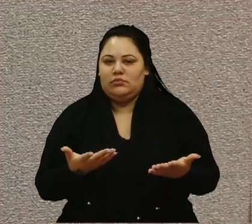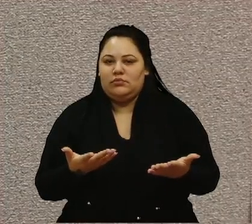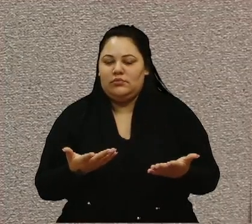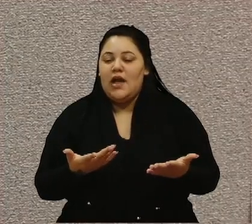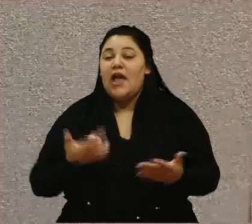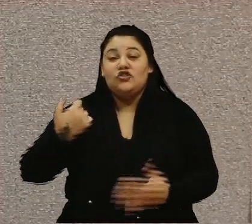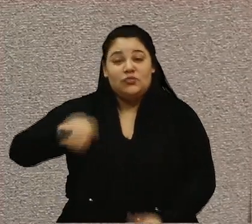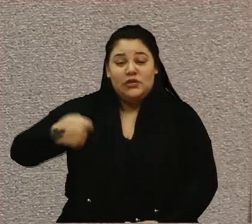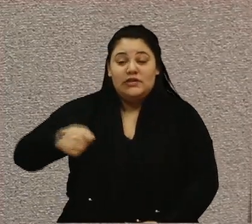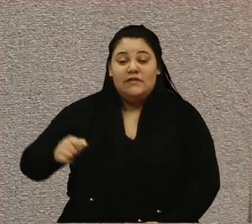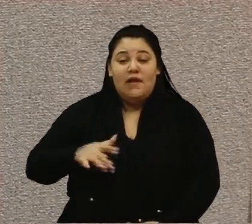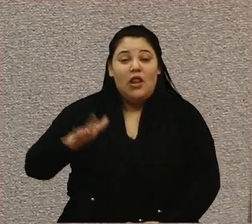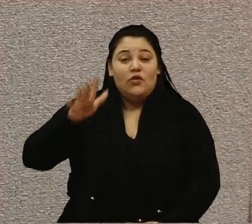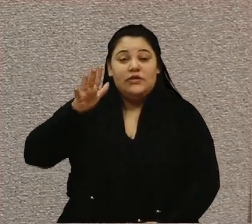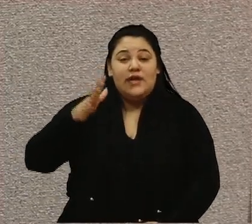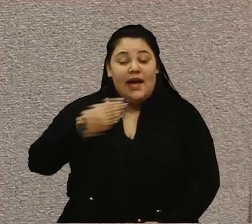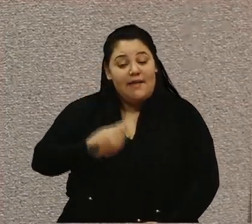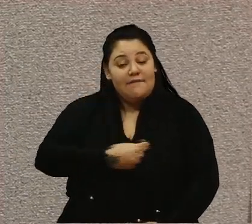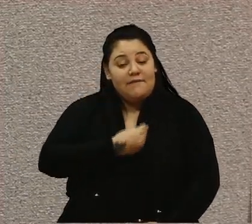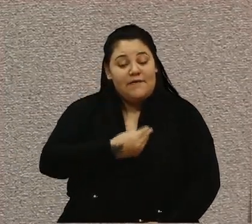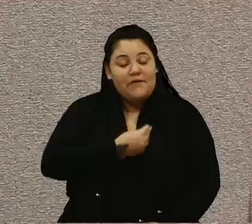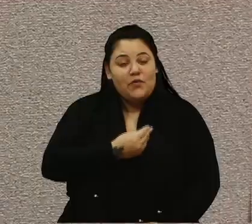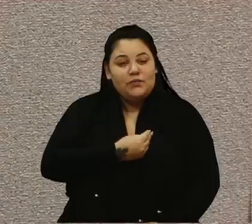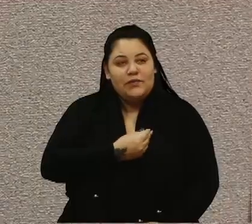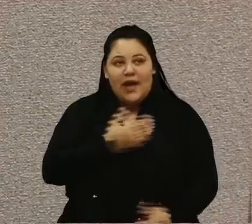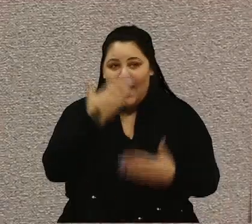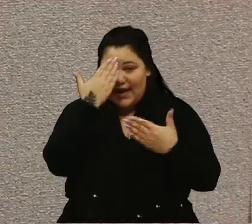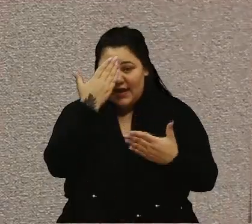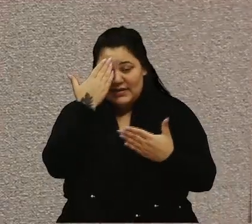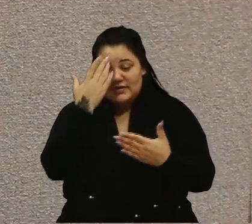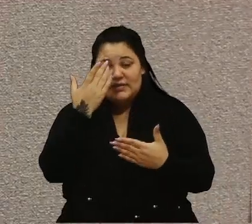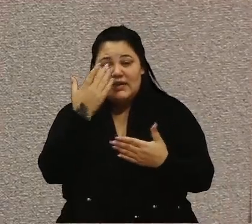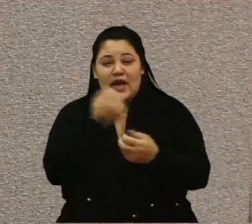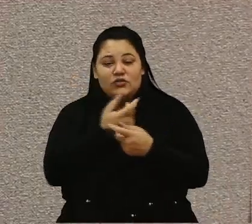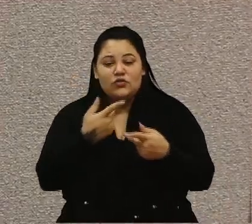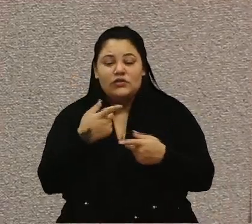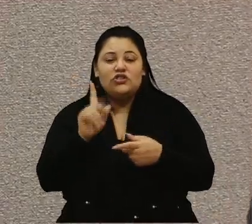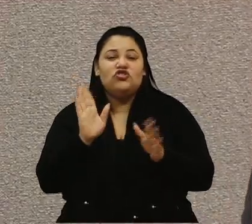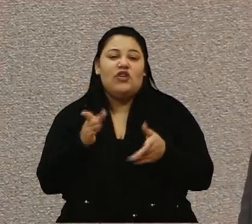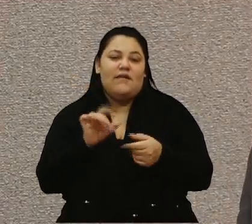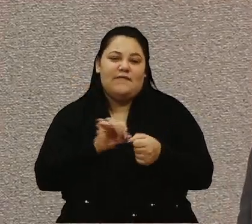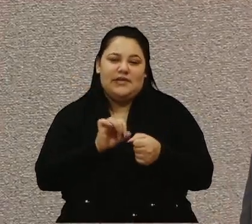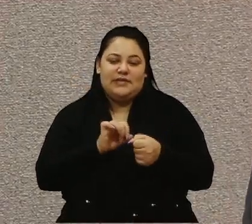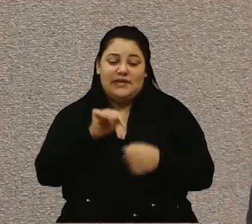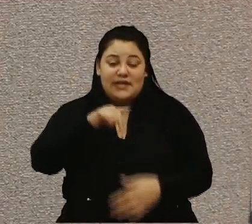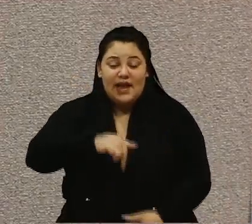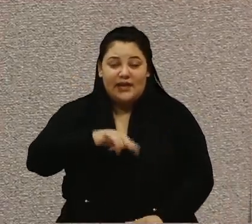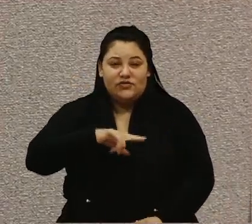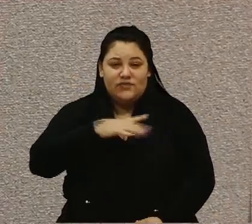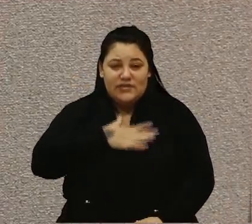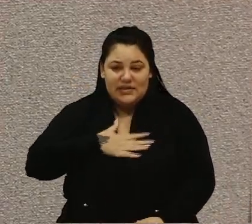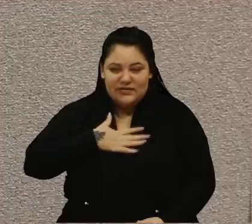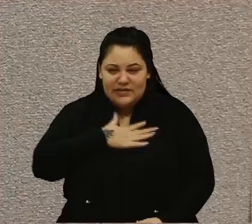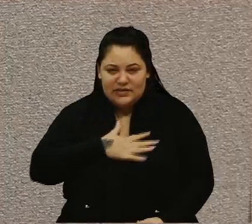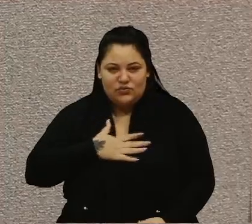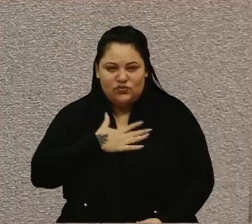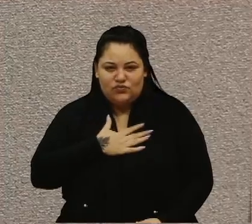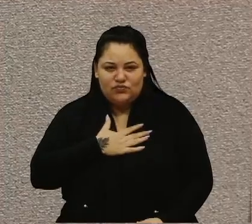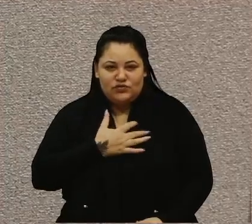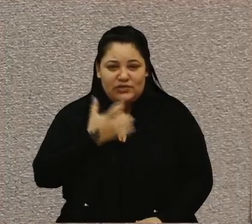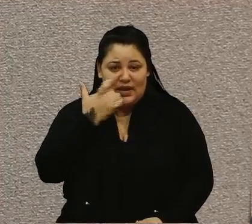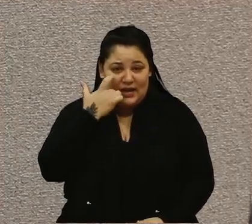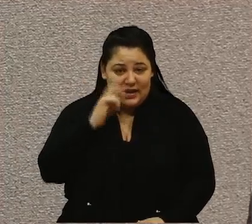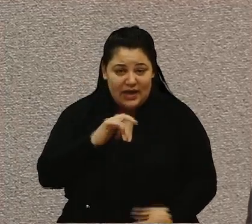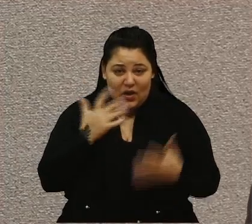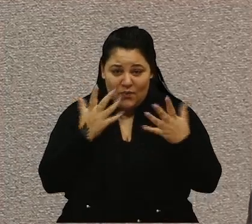temos que elogiar em vida, agradecer pelos feitos. E aqui eu tive a grata satisfação de vir aqui na comemoração